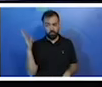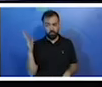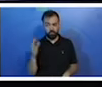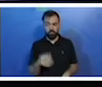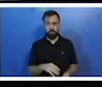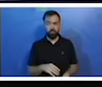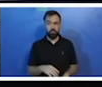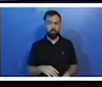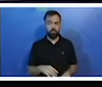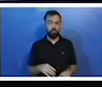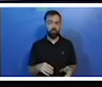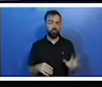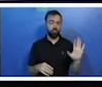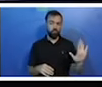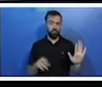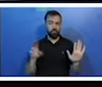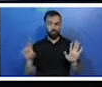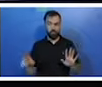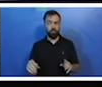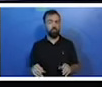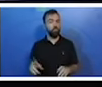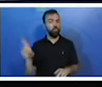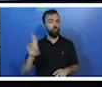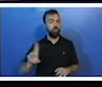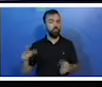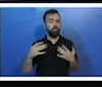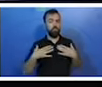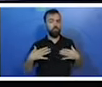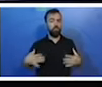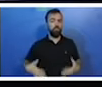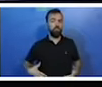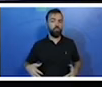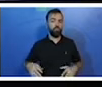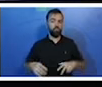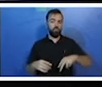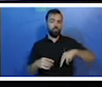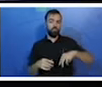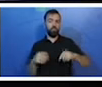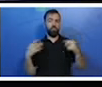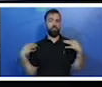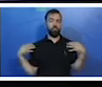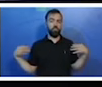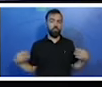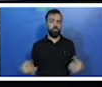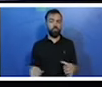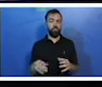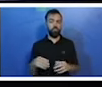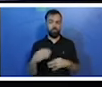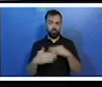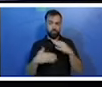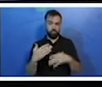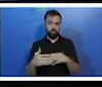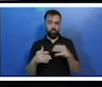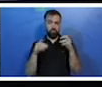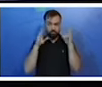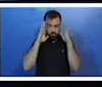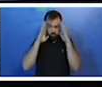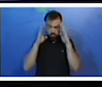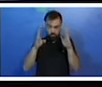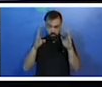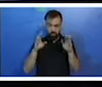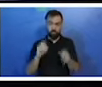O parkour e o skate trabalham o corpo como um todo, membros superiores e inferiores. Desenvolve concentração, um aspecto